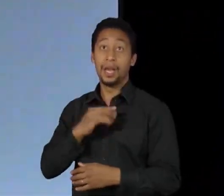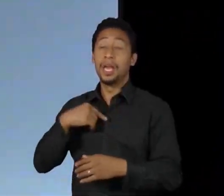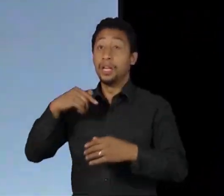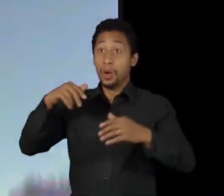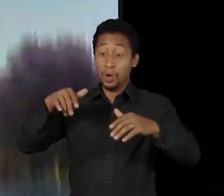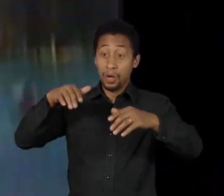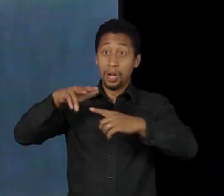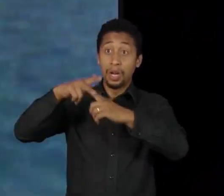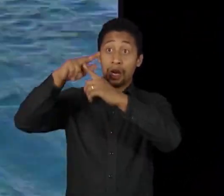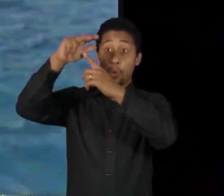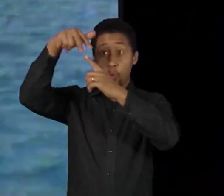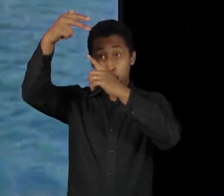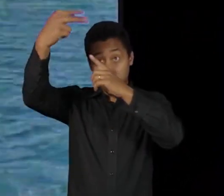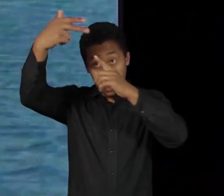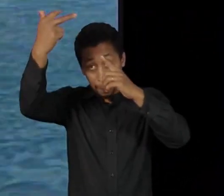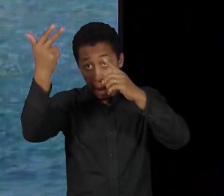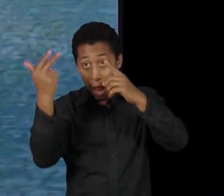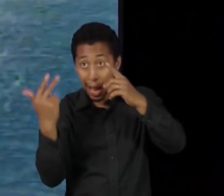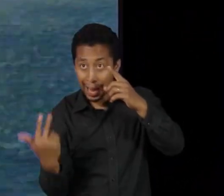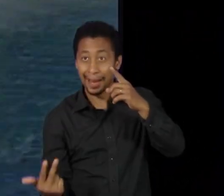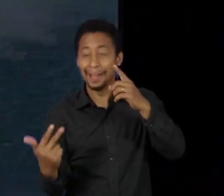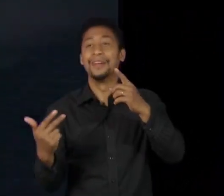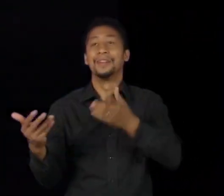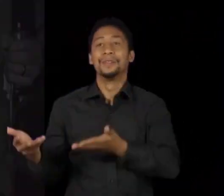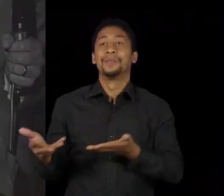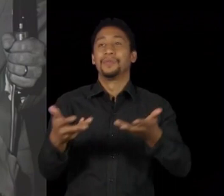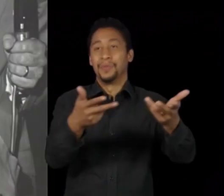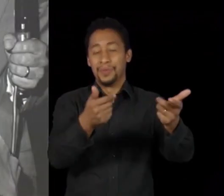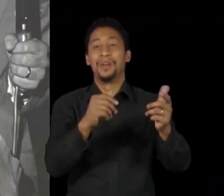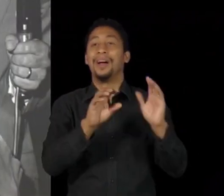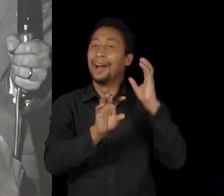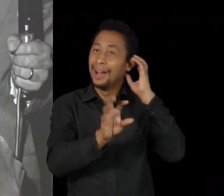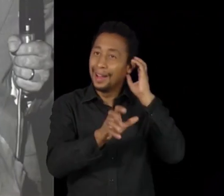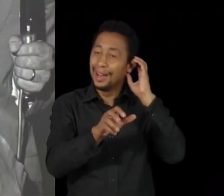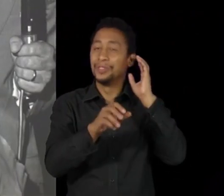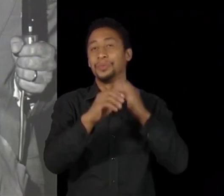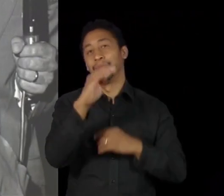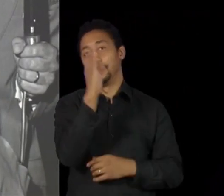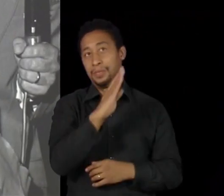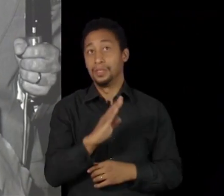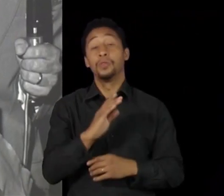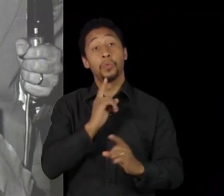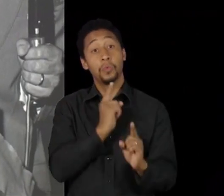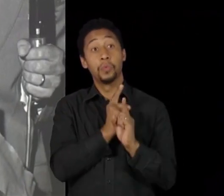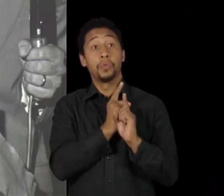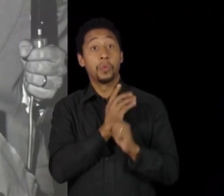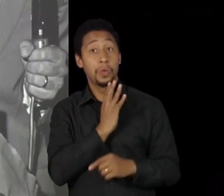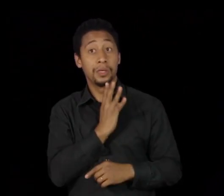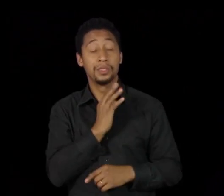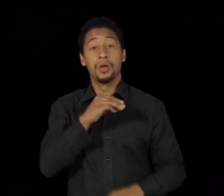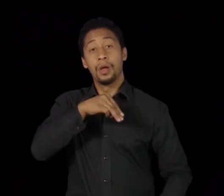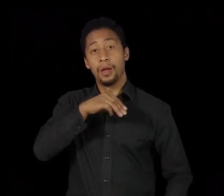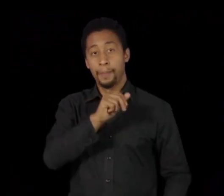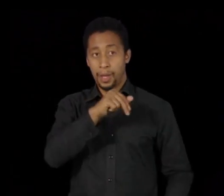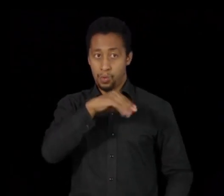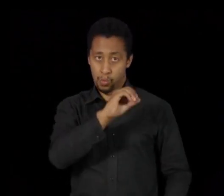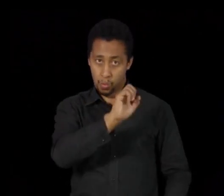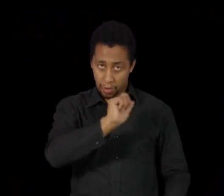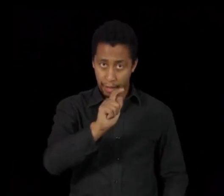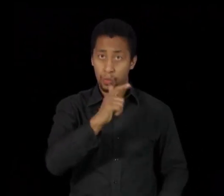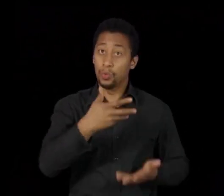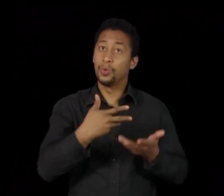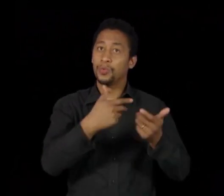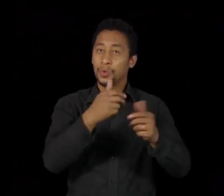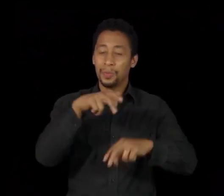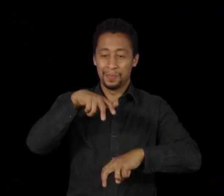acrobacias o levaram para a Rádio Nacional. Lá conheceu Manuel de Nóbrega, que o convidou para o elenco de Praça